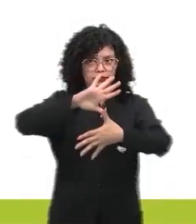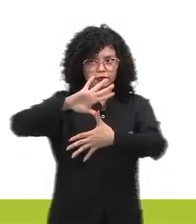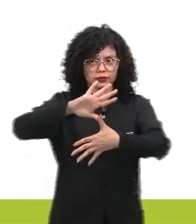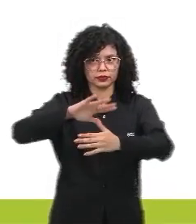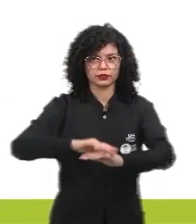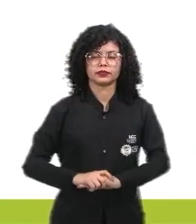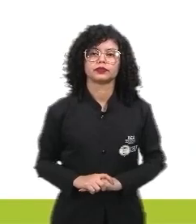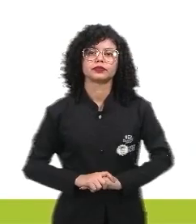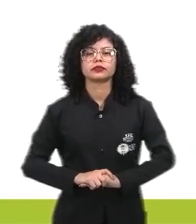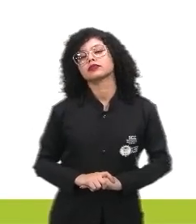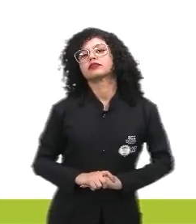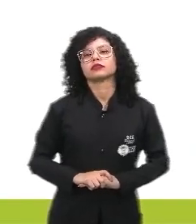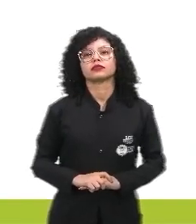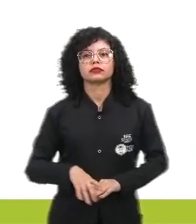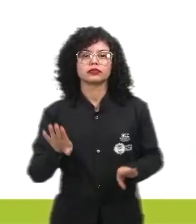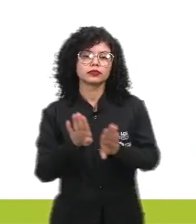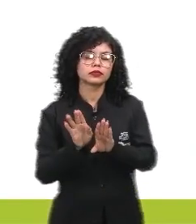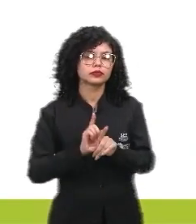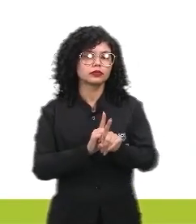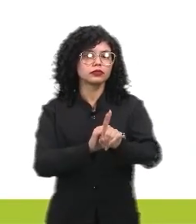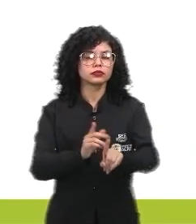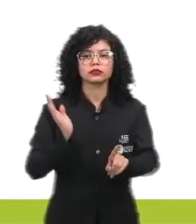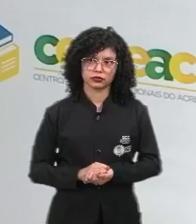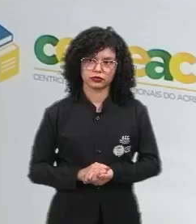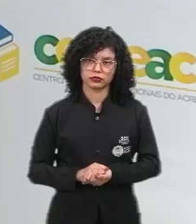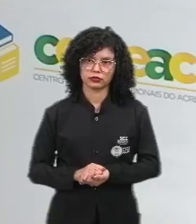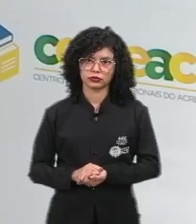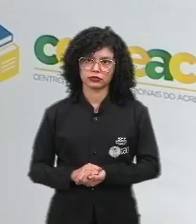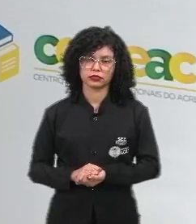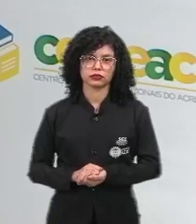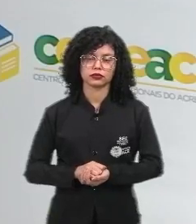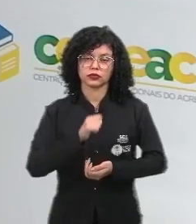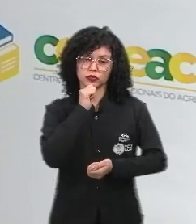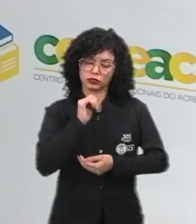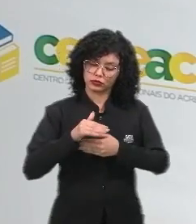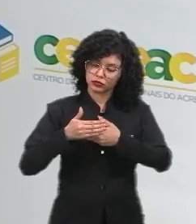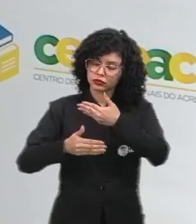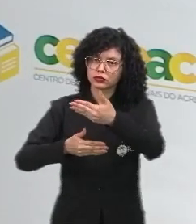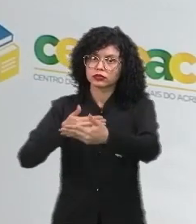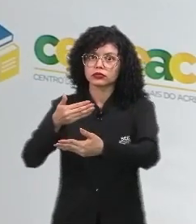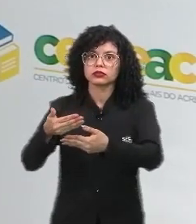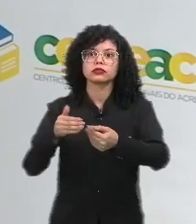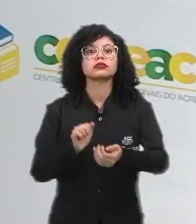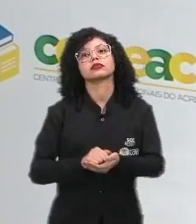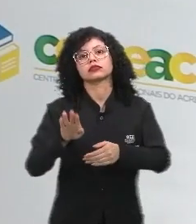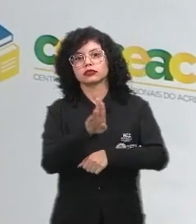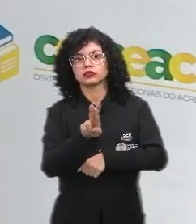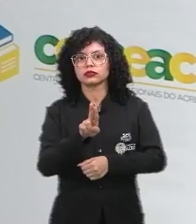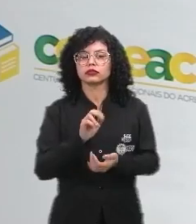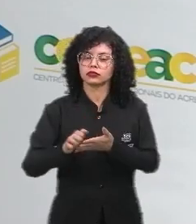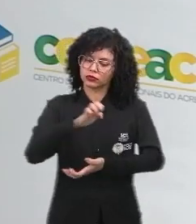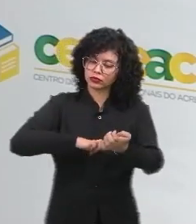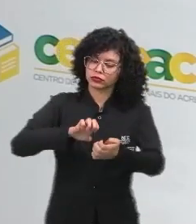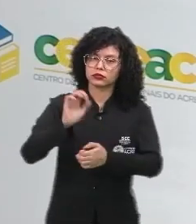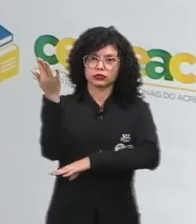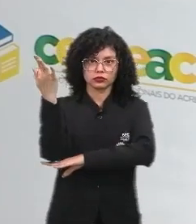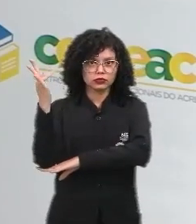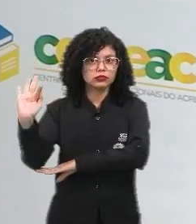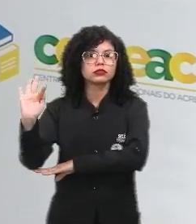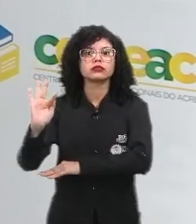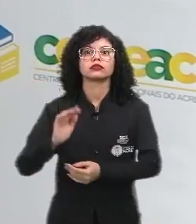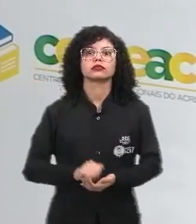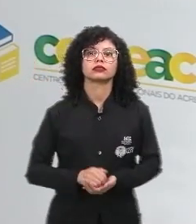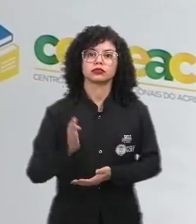também acompanha que a burguesia se fortaleceu por meio de um longo processo chamado Revolução Francesa. São